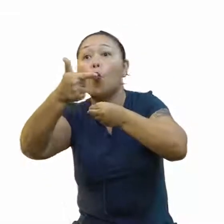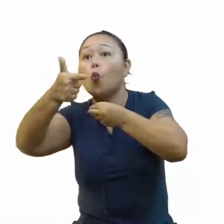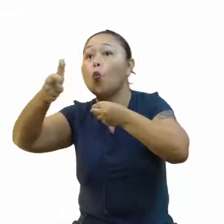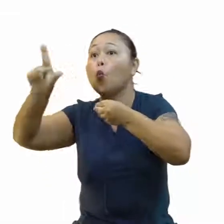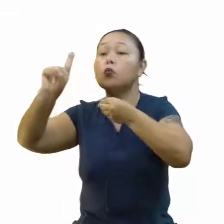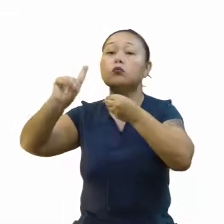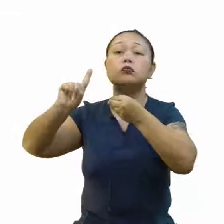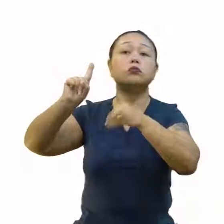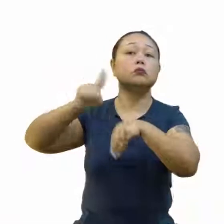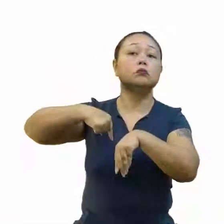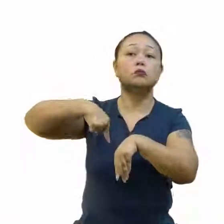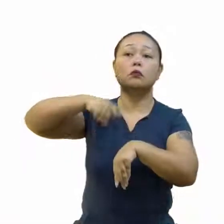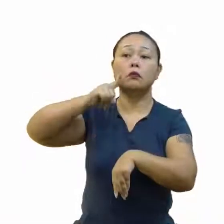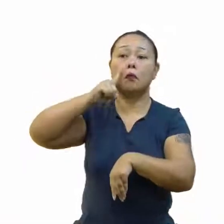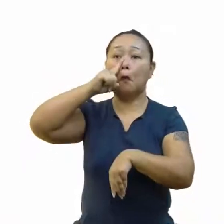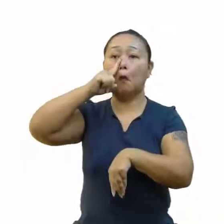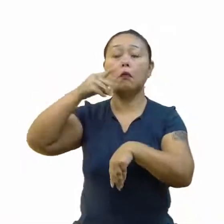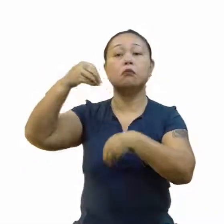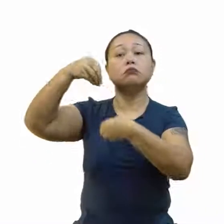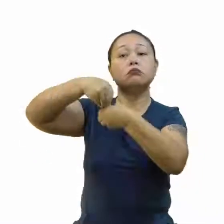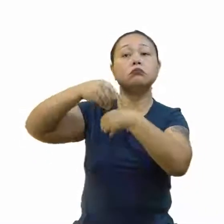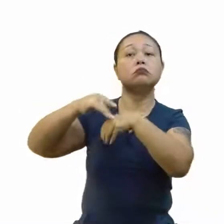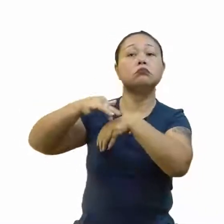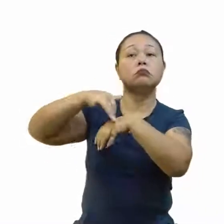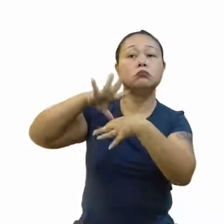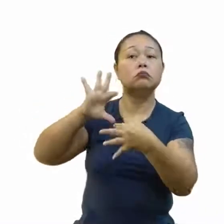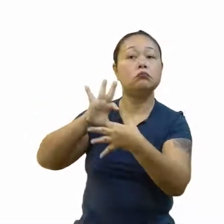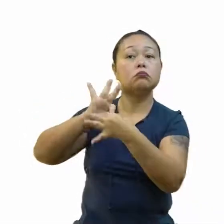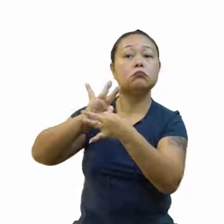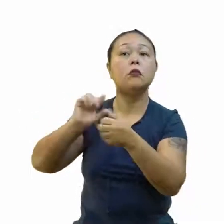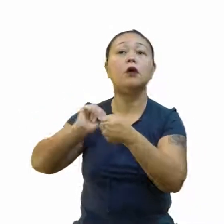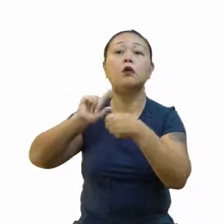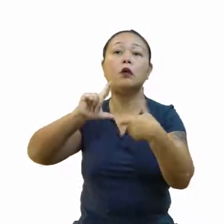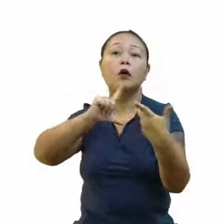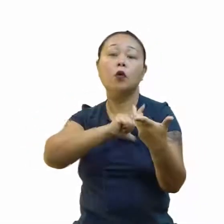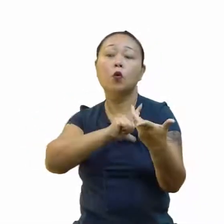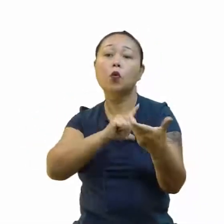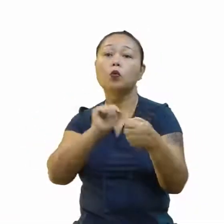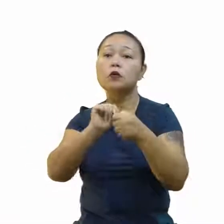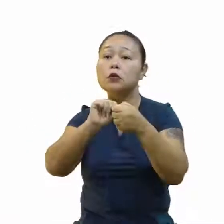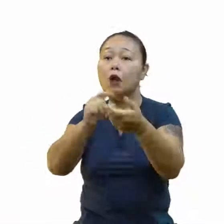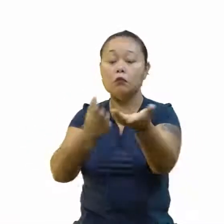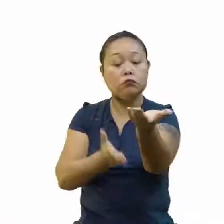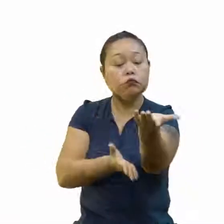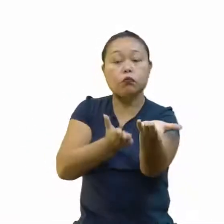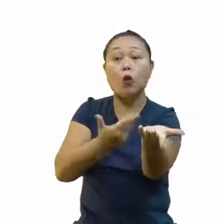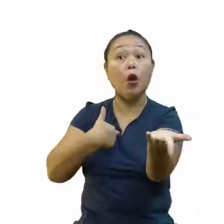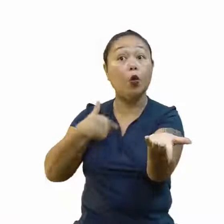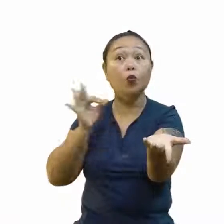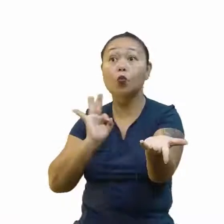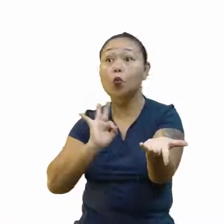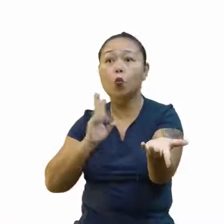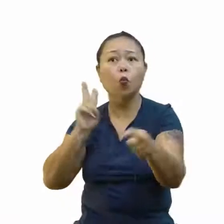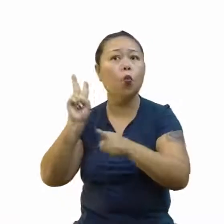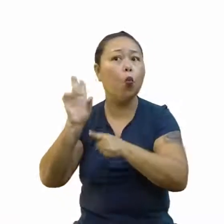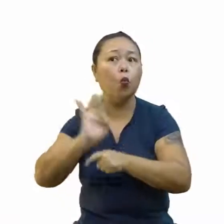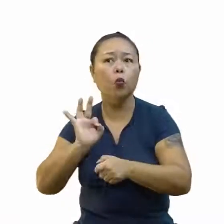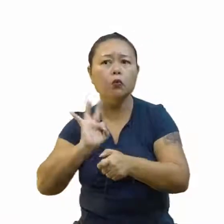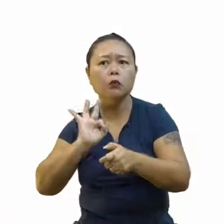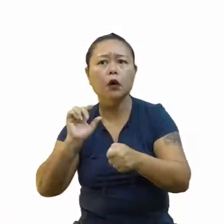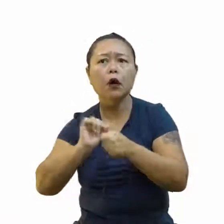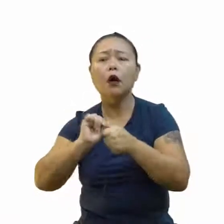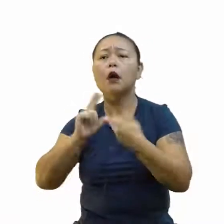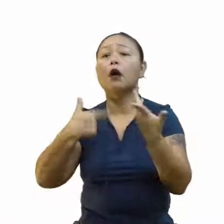disso. Então, se eu tenho uma hipertensão arterial, eu não cuido, essa hipertensão arterial pode me levar a